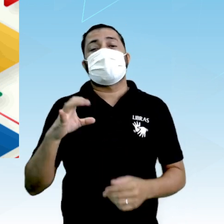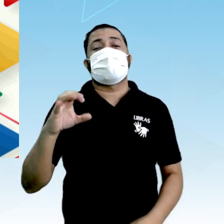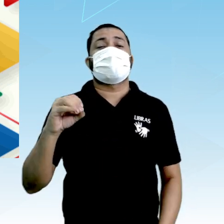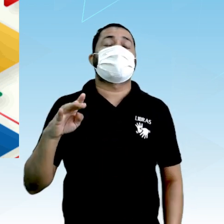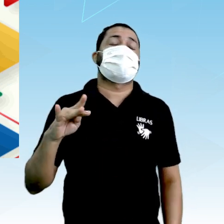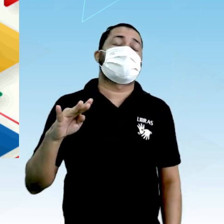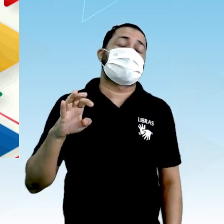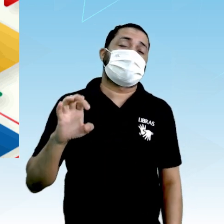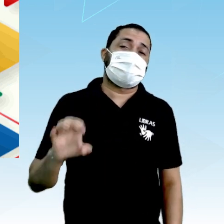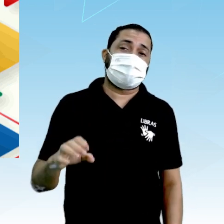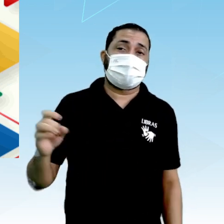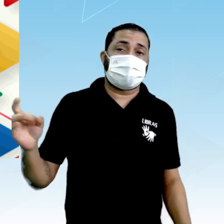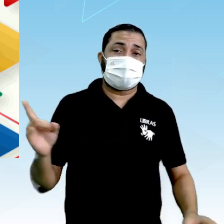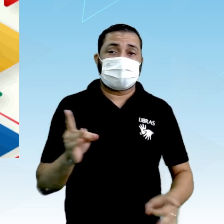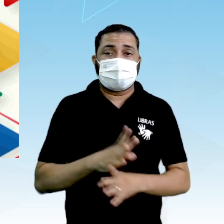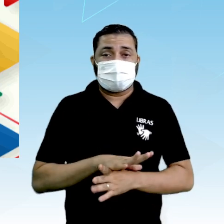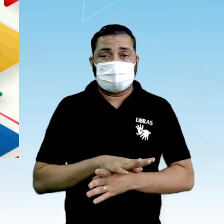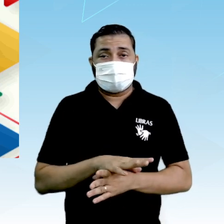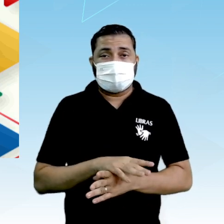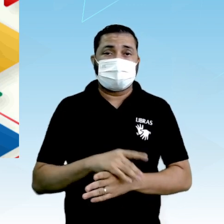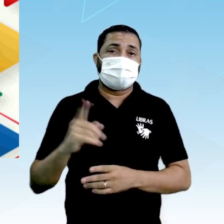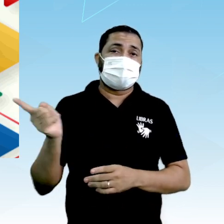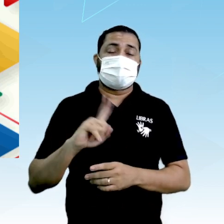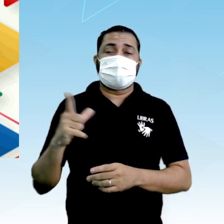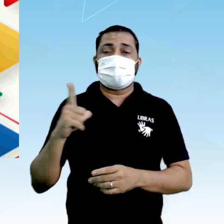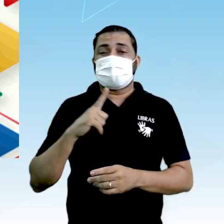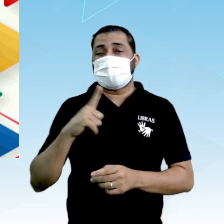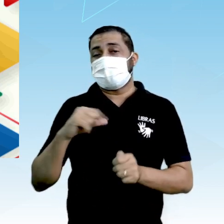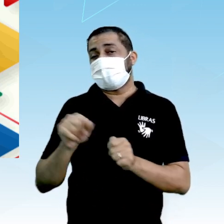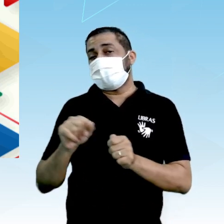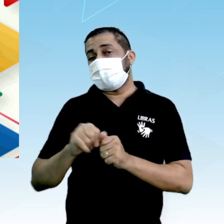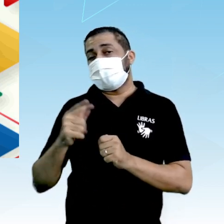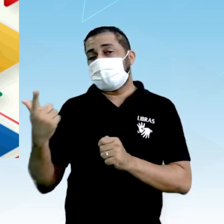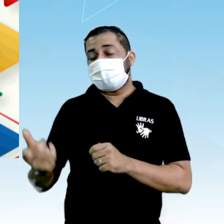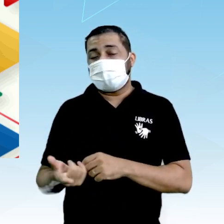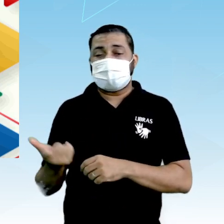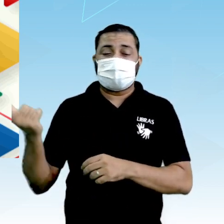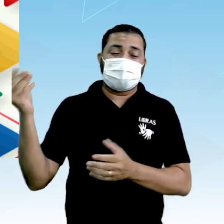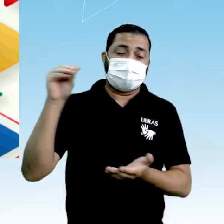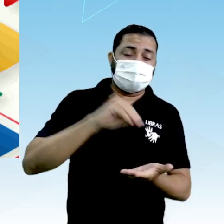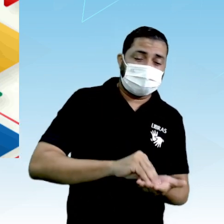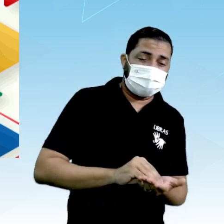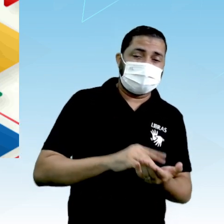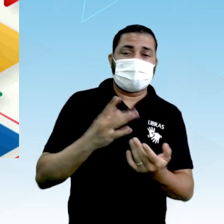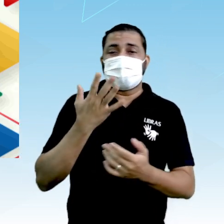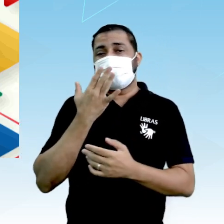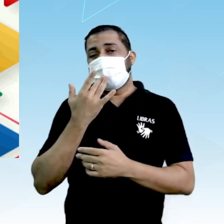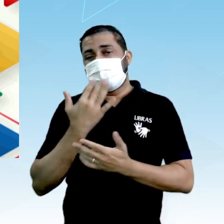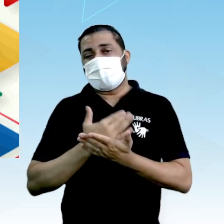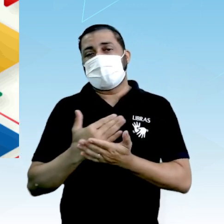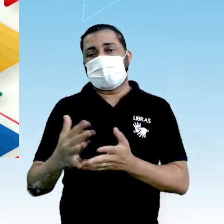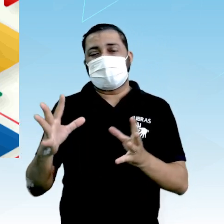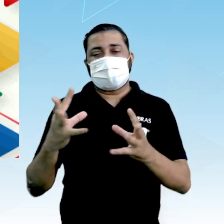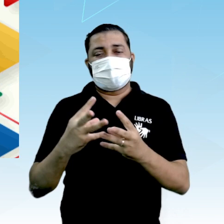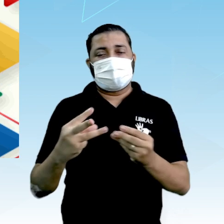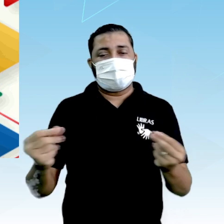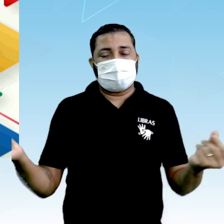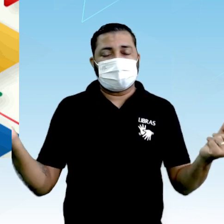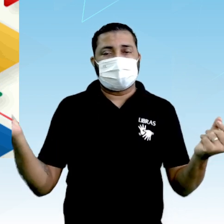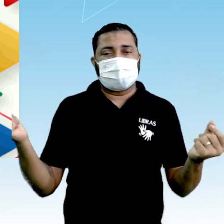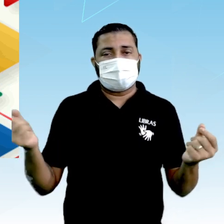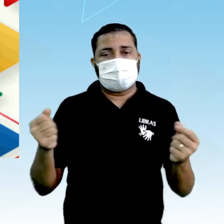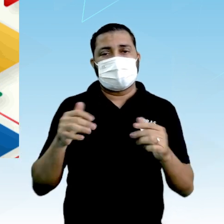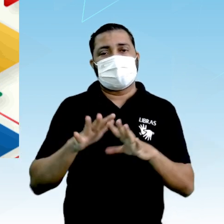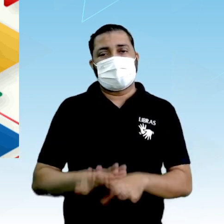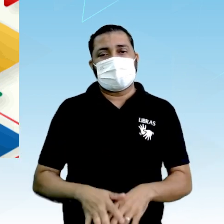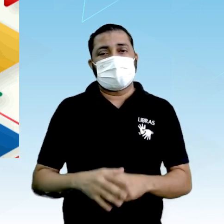do ânodo acabar, não vai ter quem faça essa reposição, então a cor vai começar a desaparecer, vai ficar